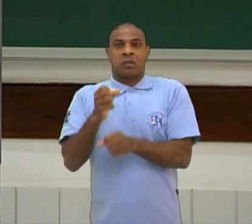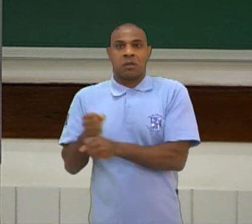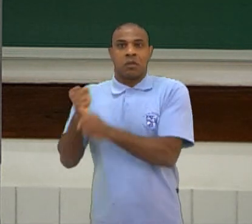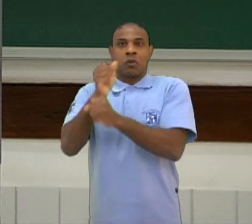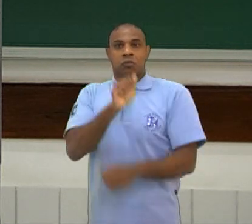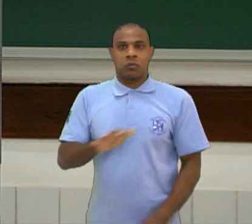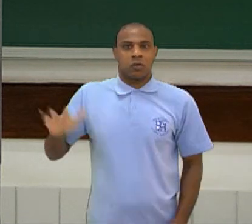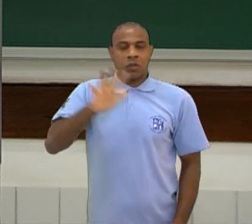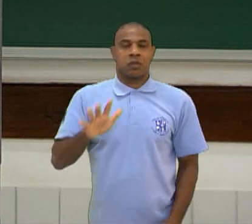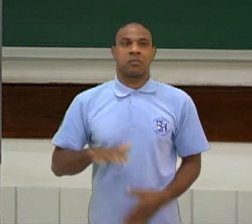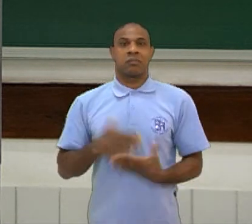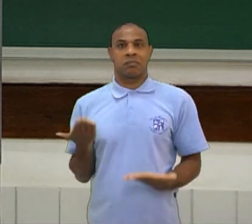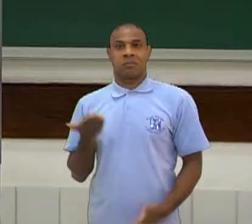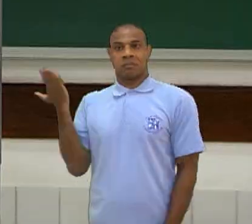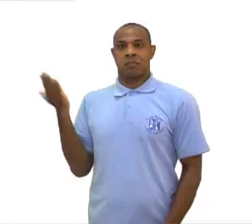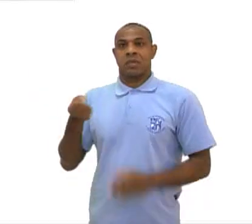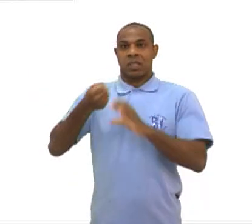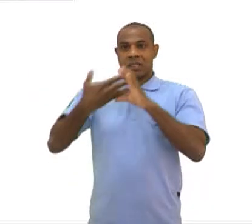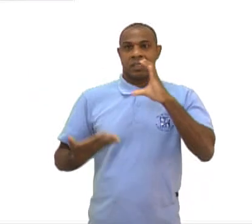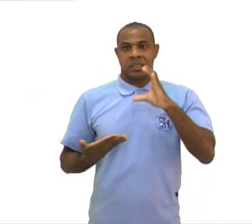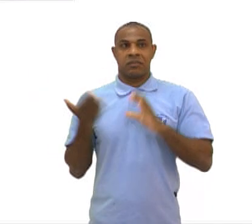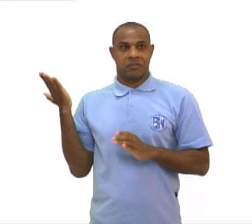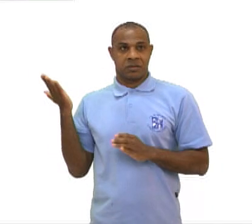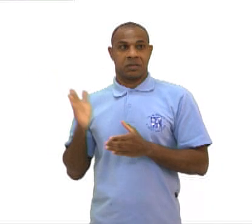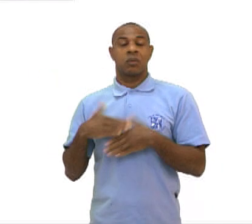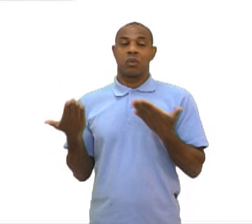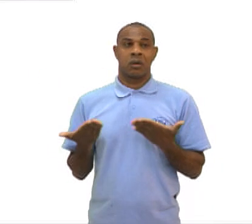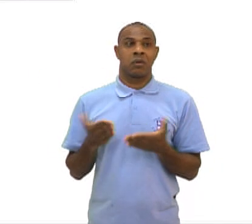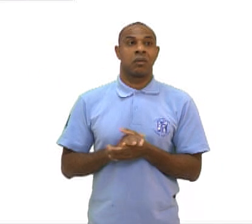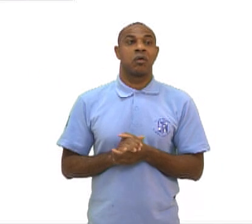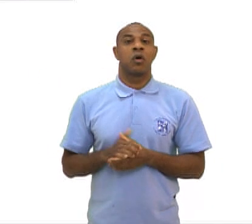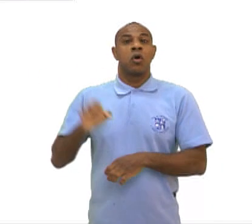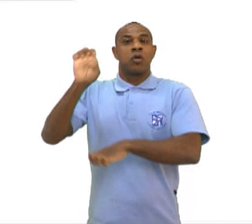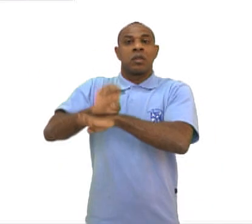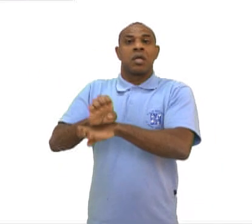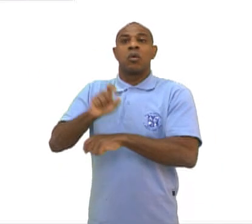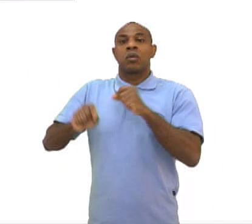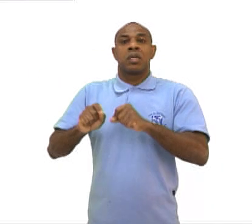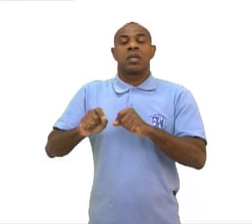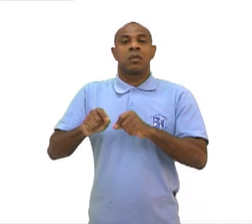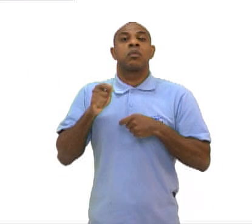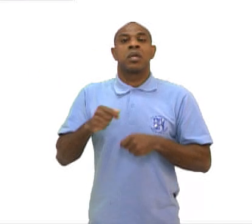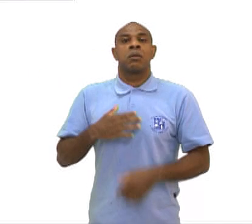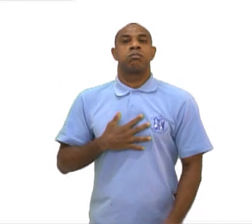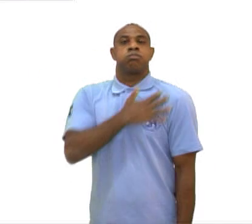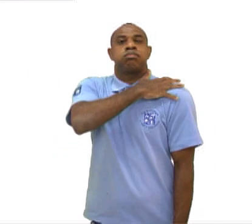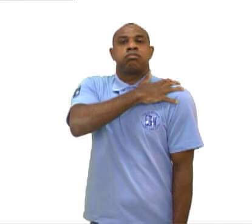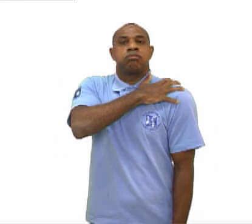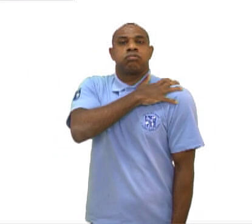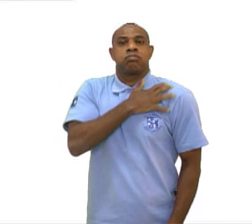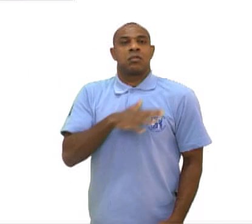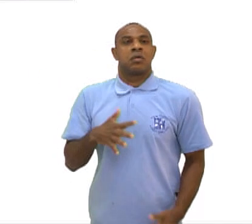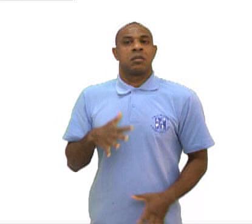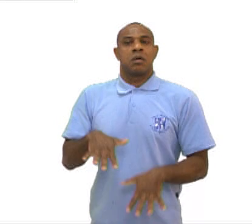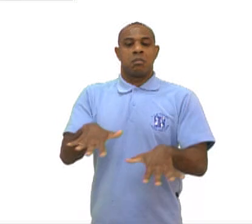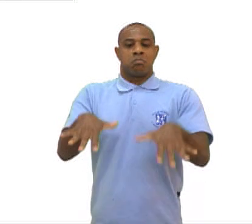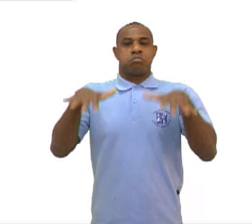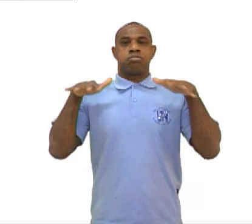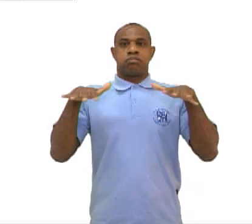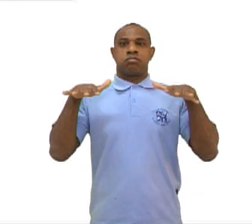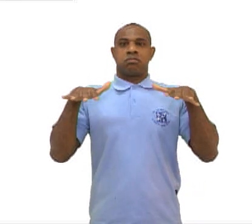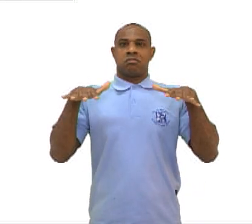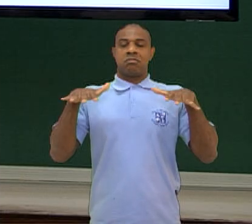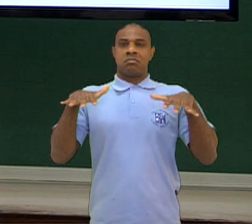completo. Vamos às características desse regime. Então, o Estado ele é militarizado, o Estado é ocupado por